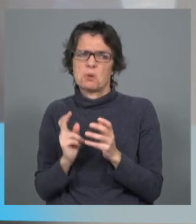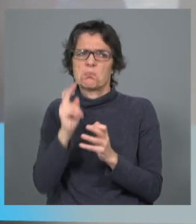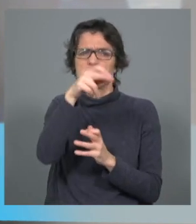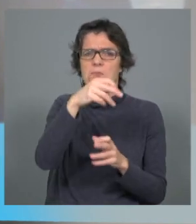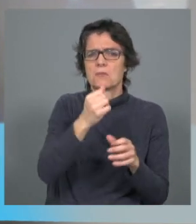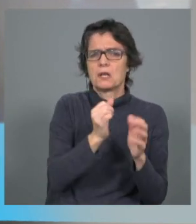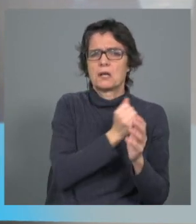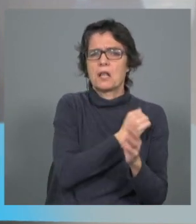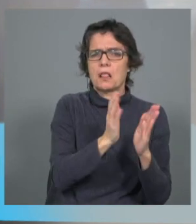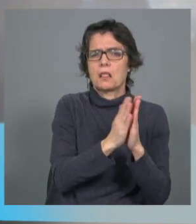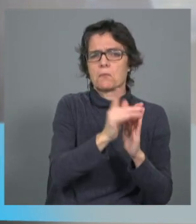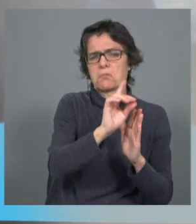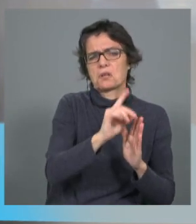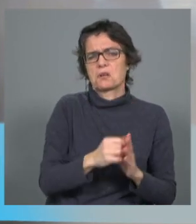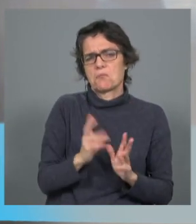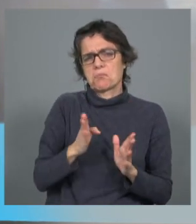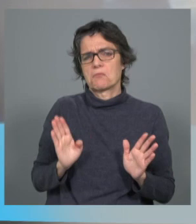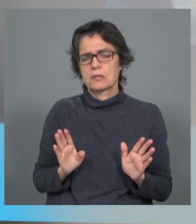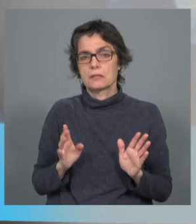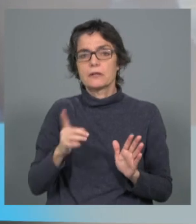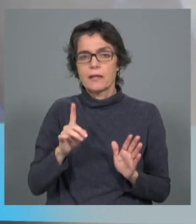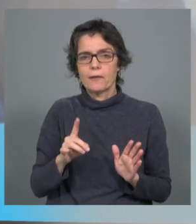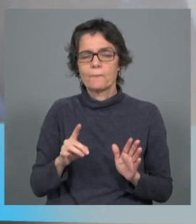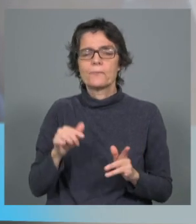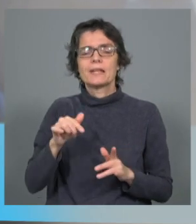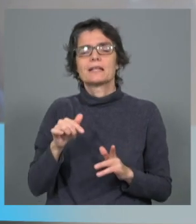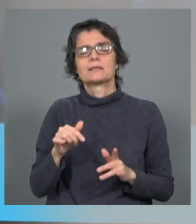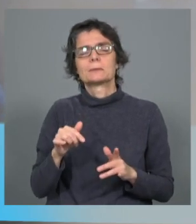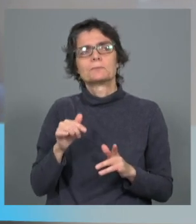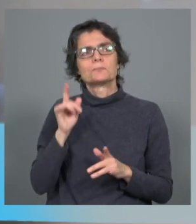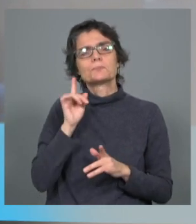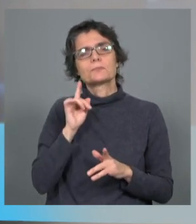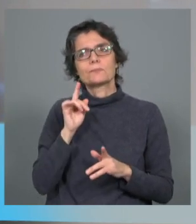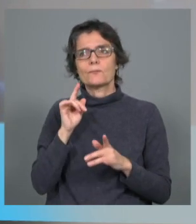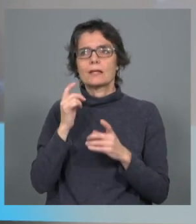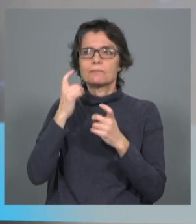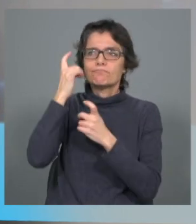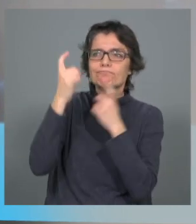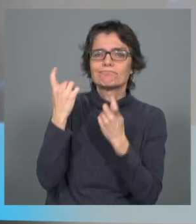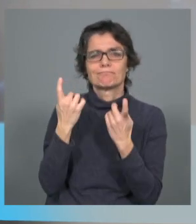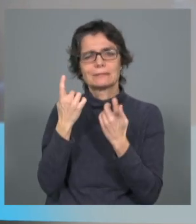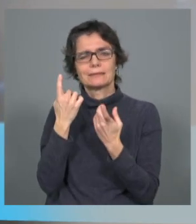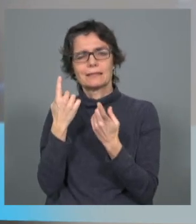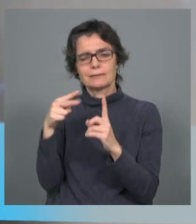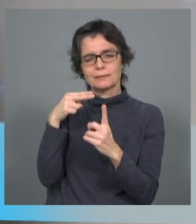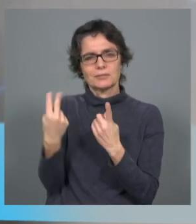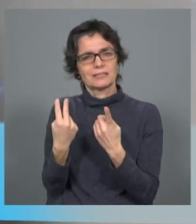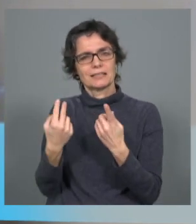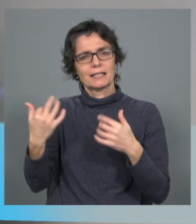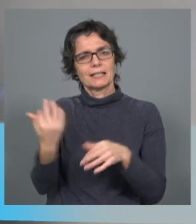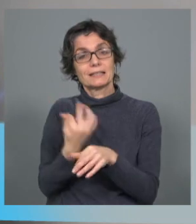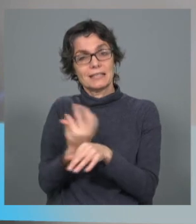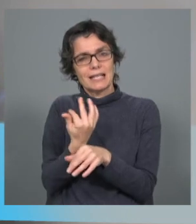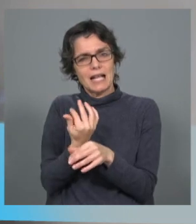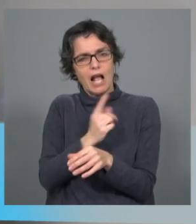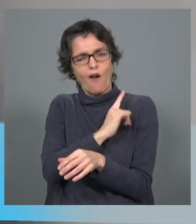realidade constitutiva do que é a identidade eclesial. E se calhar era bom voltar a redescobrir a força do que é celebrar em